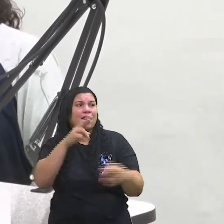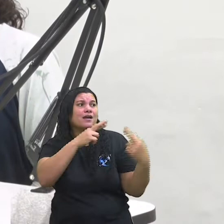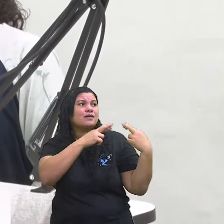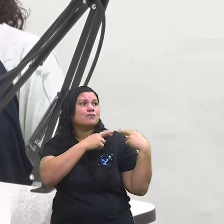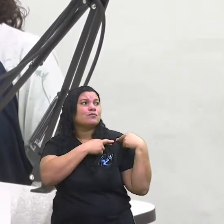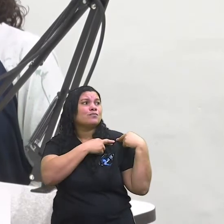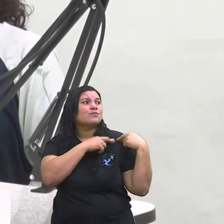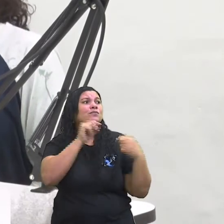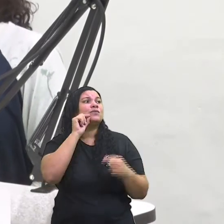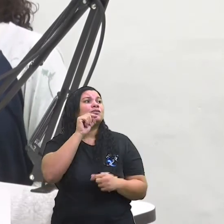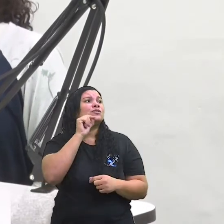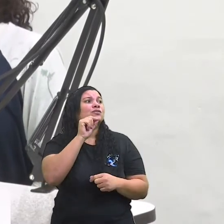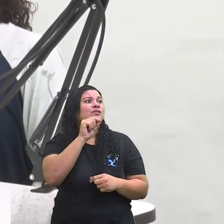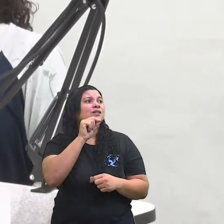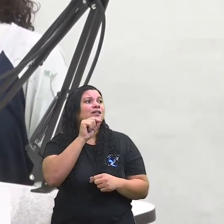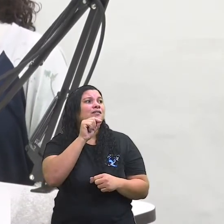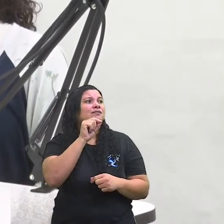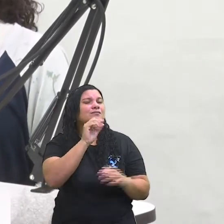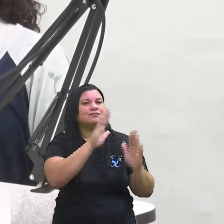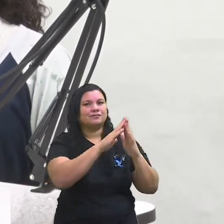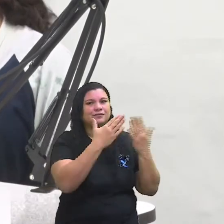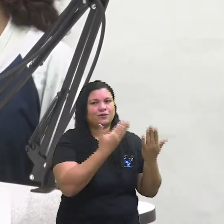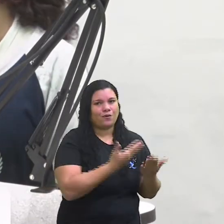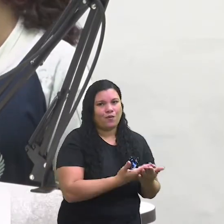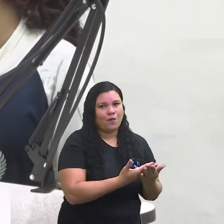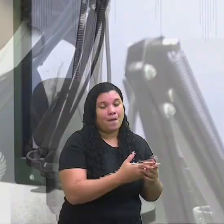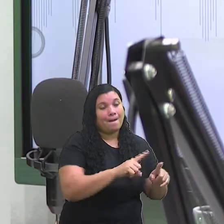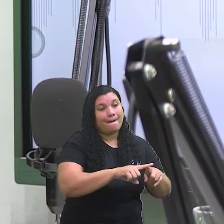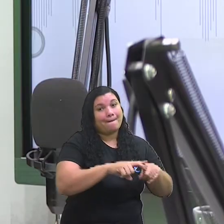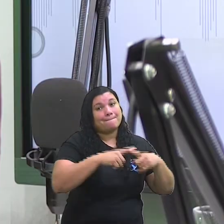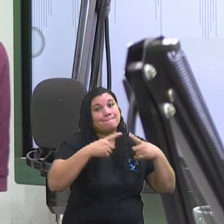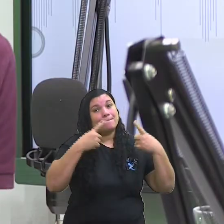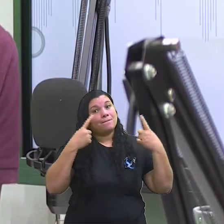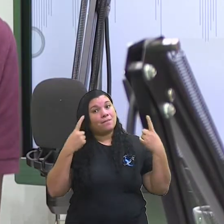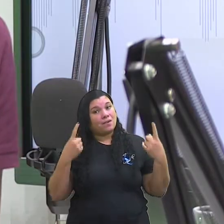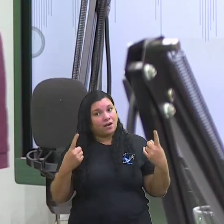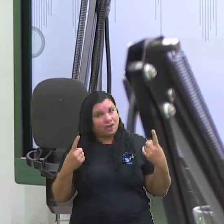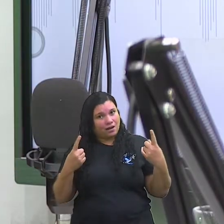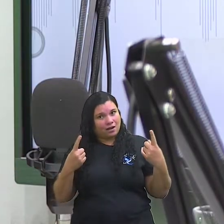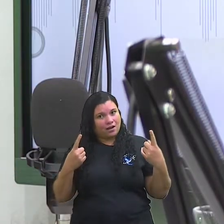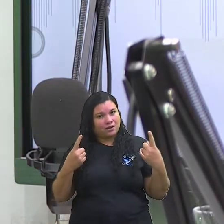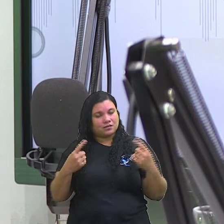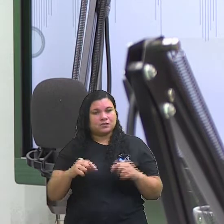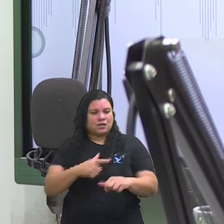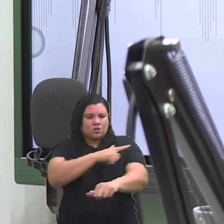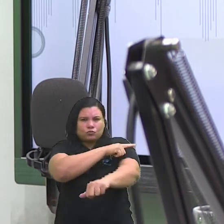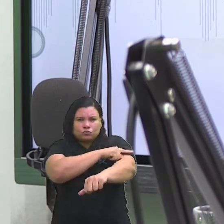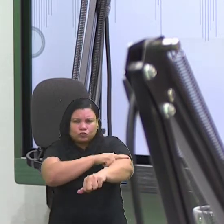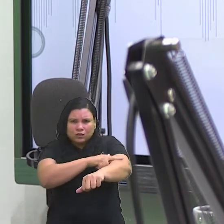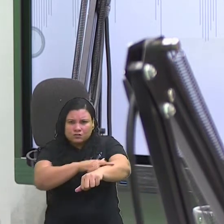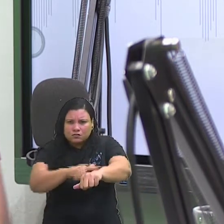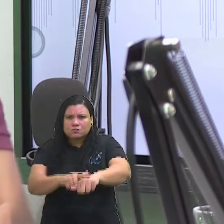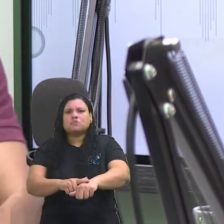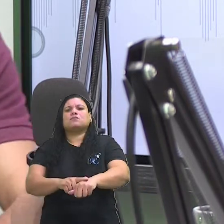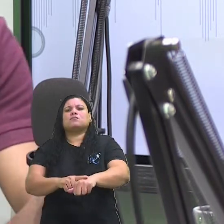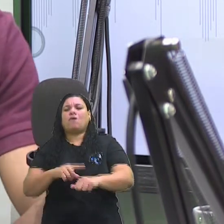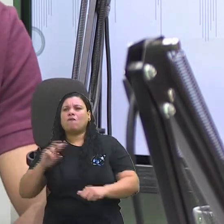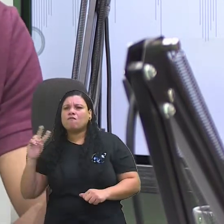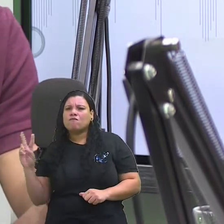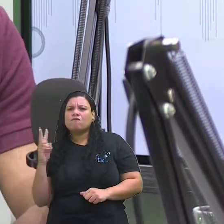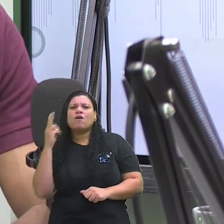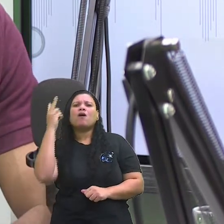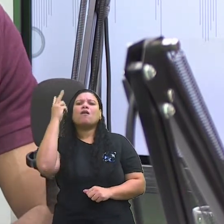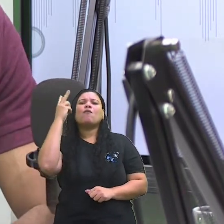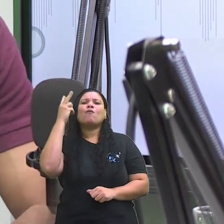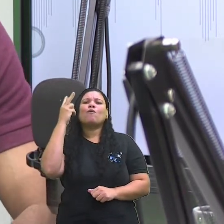os valores são construídos em casa. É, eu tenho por mim que a coisa funciona da seguinte maneira. O papel da